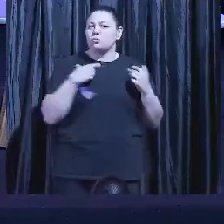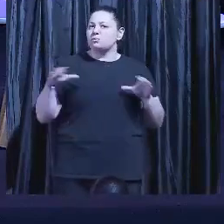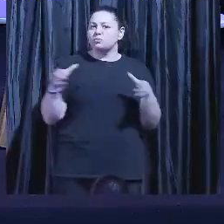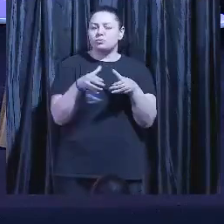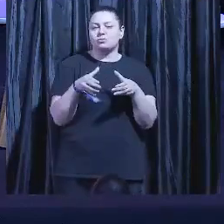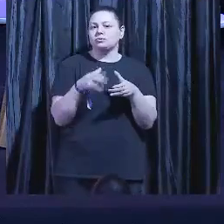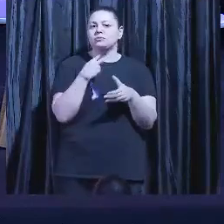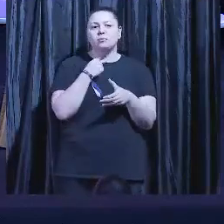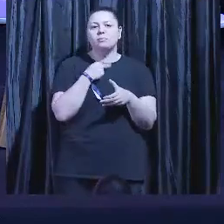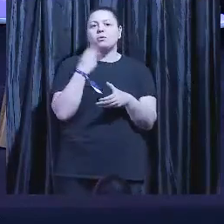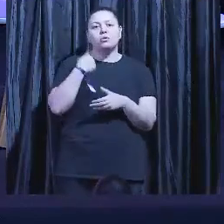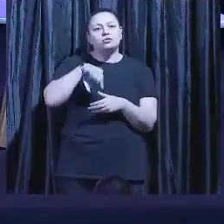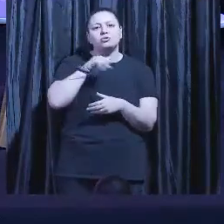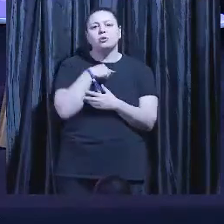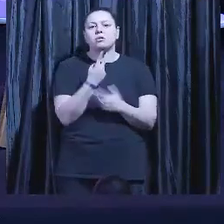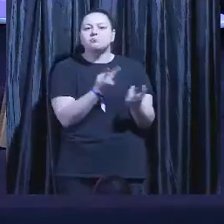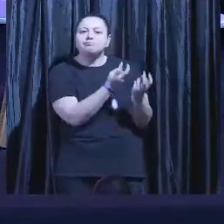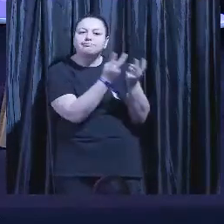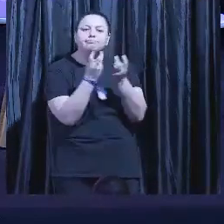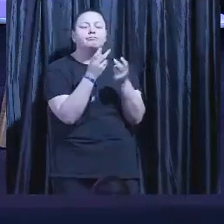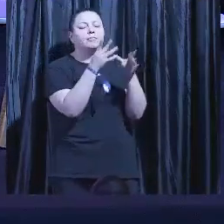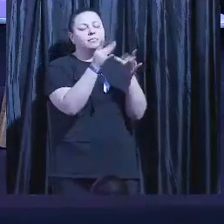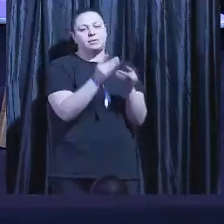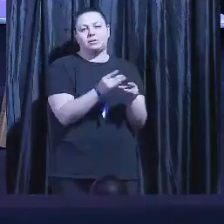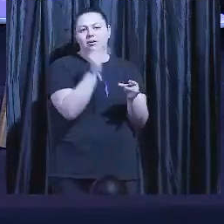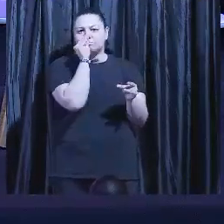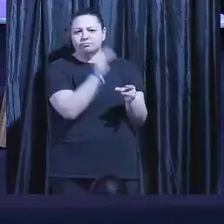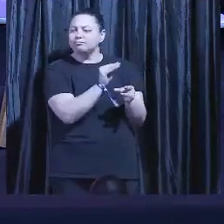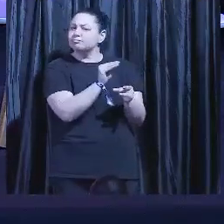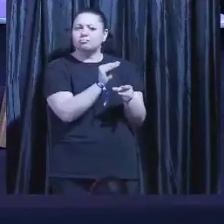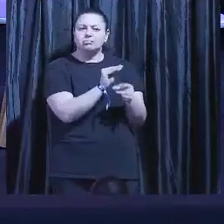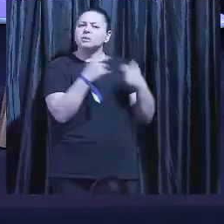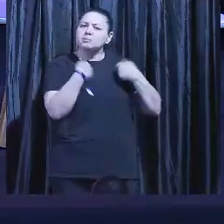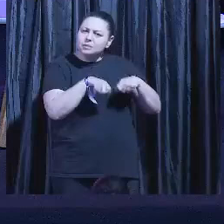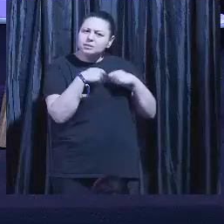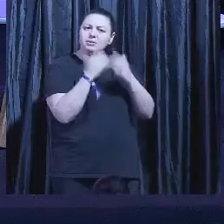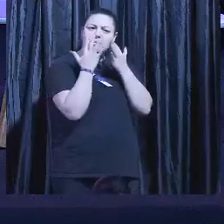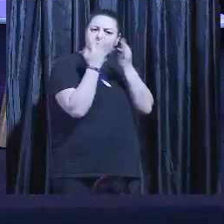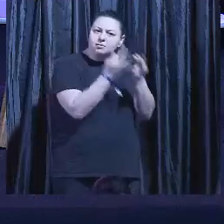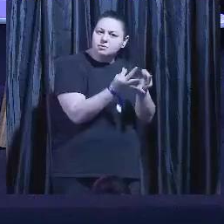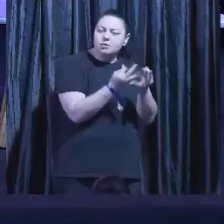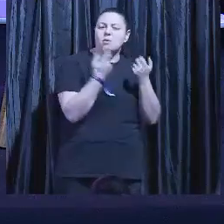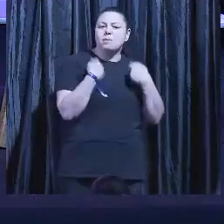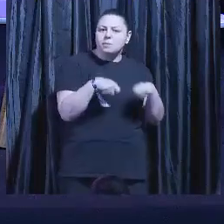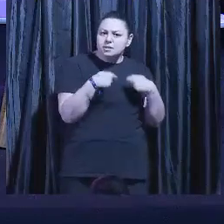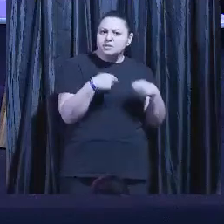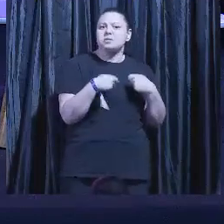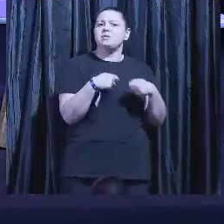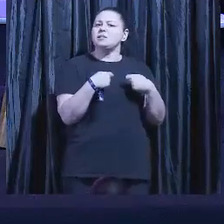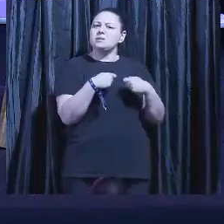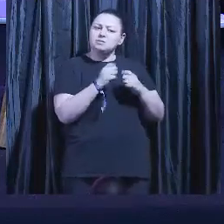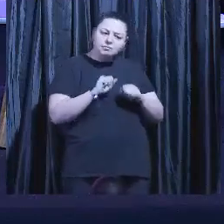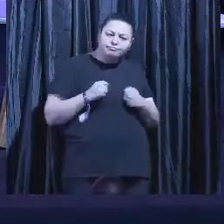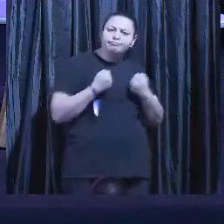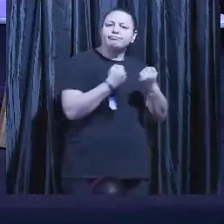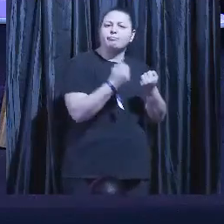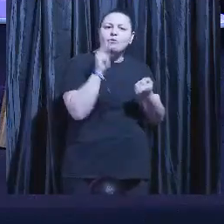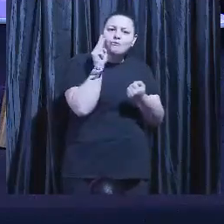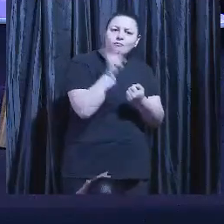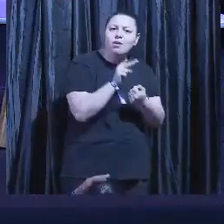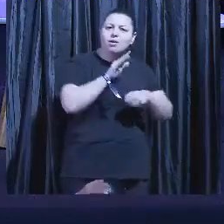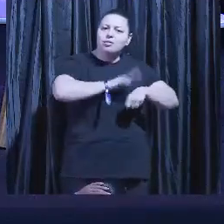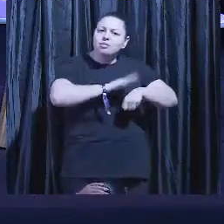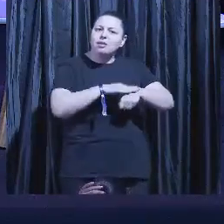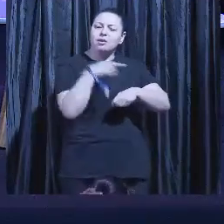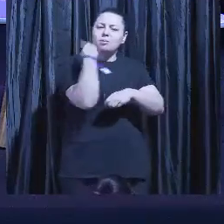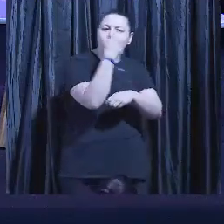não pode deixar de olhar os detalhes. A gente tem que parar e gastar tempo e hora e dinheiro com essa galera que fica para fora